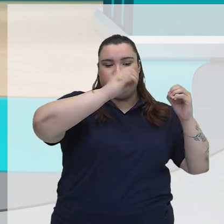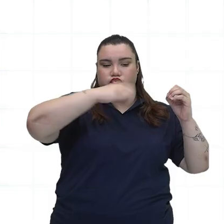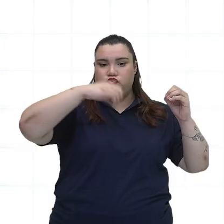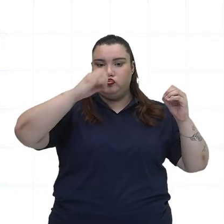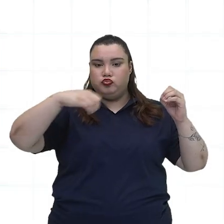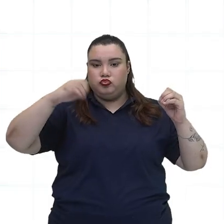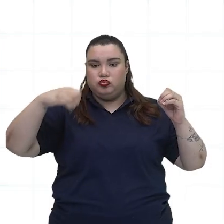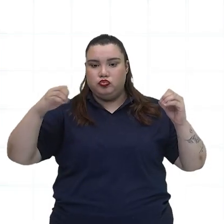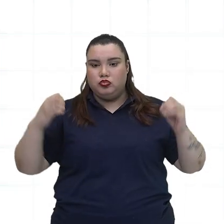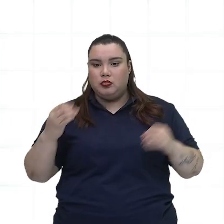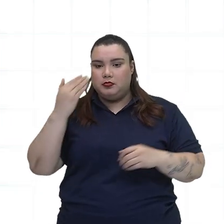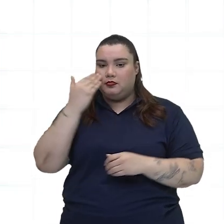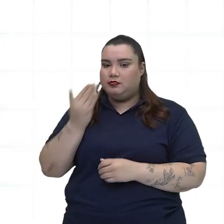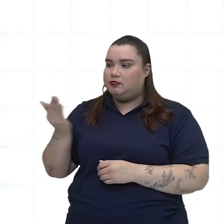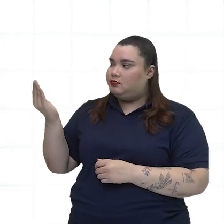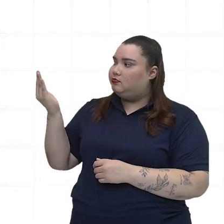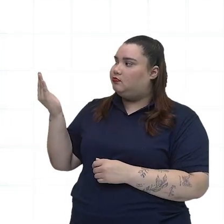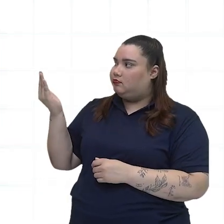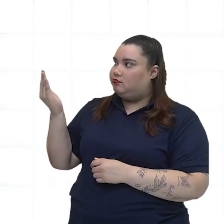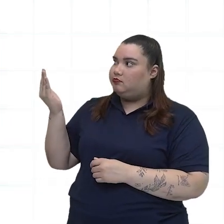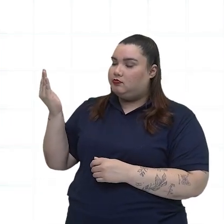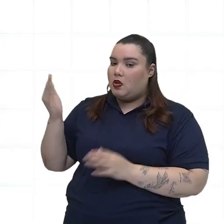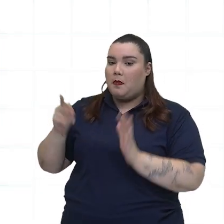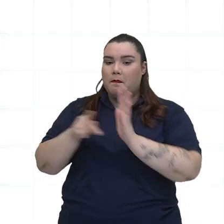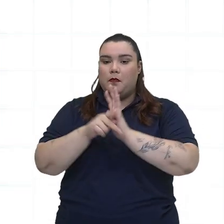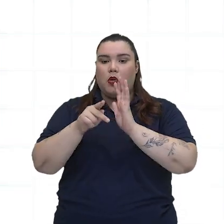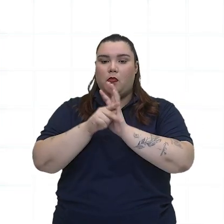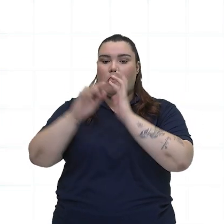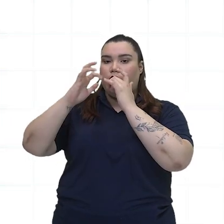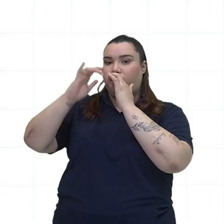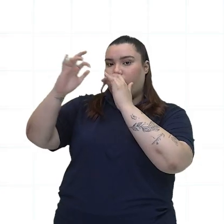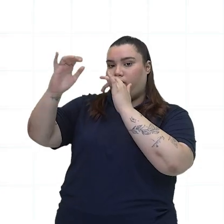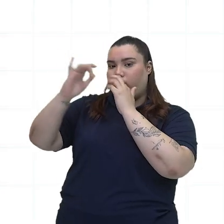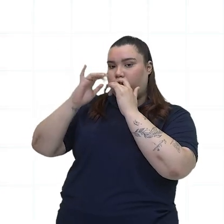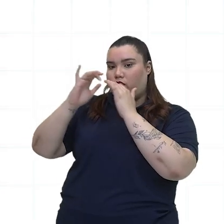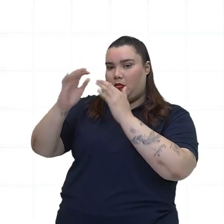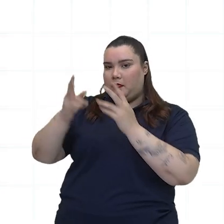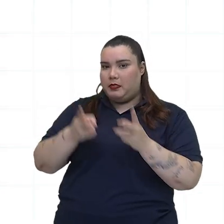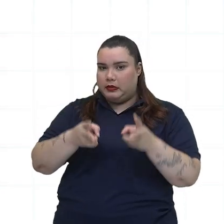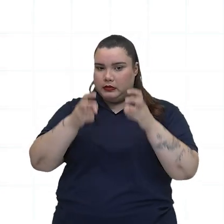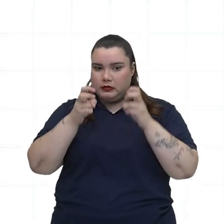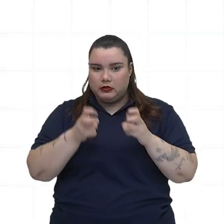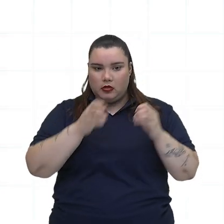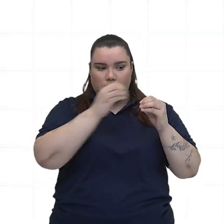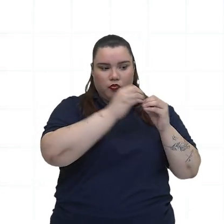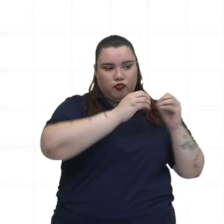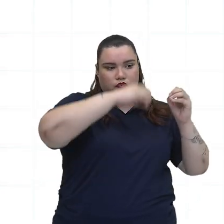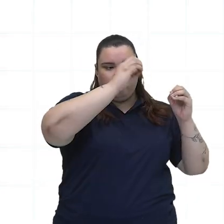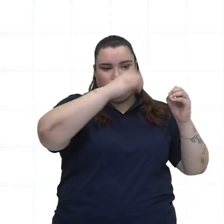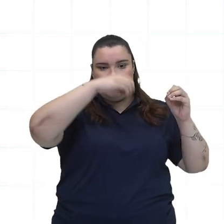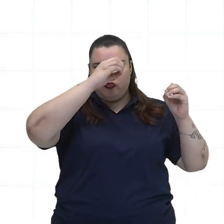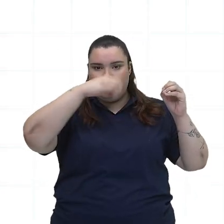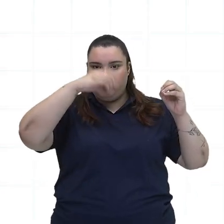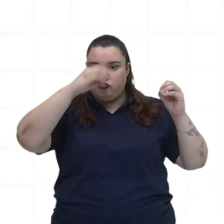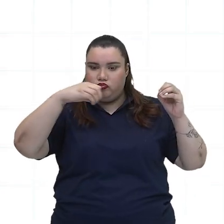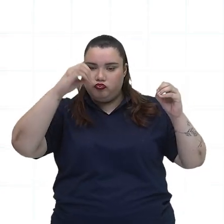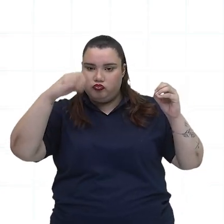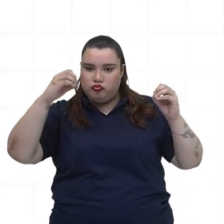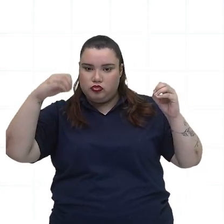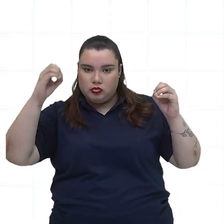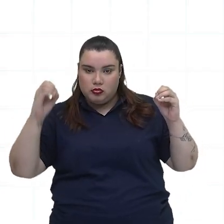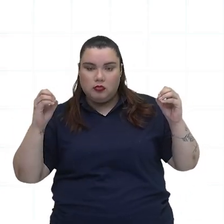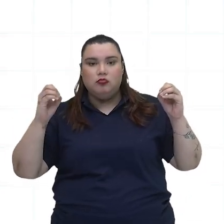sonora emitida por uma flauta. Então, vocês estão vendo como ela é uma onda quase